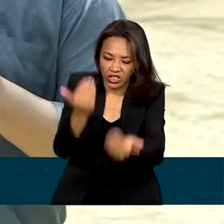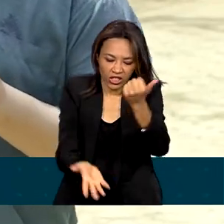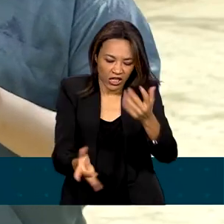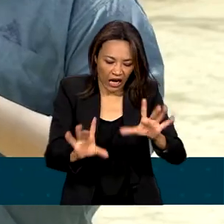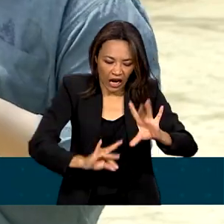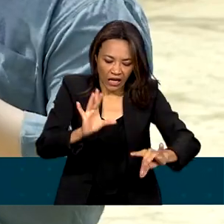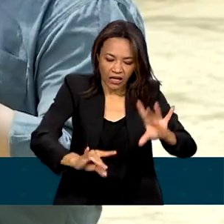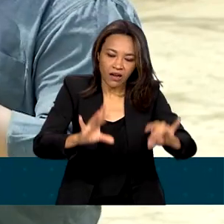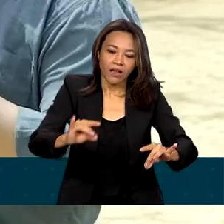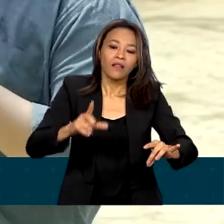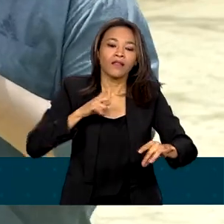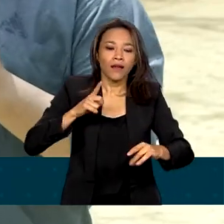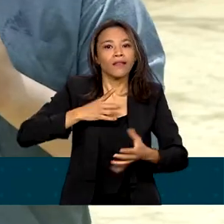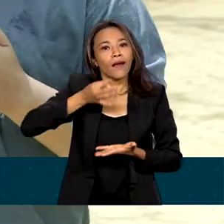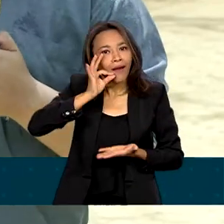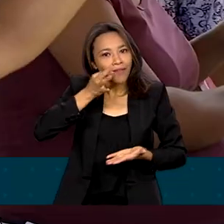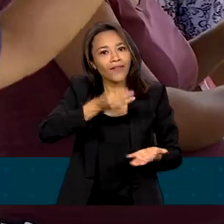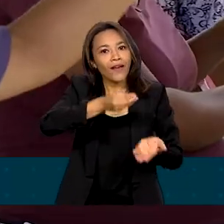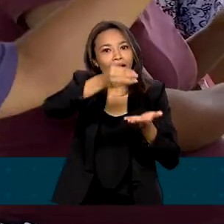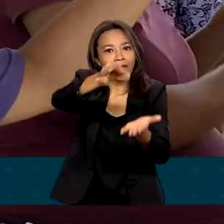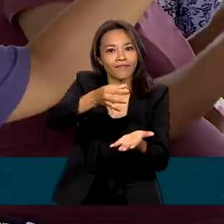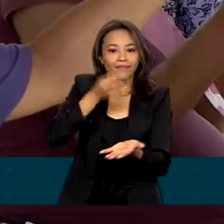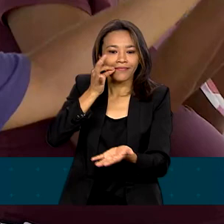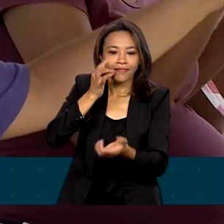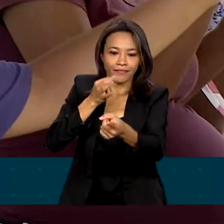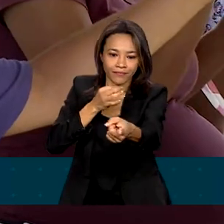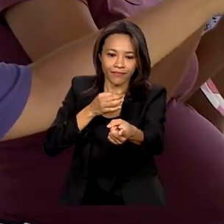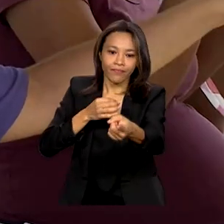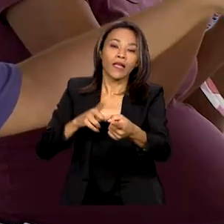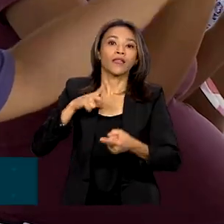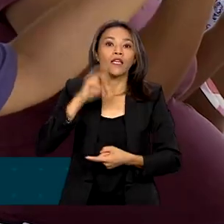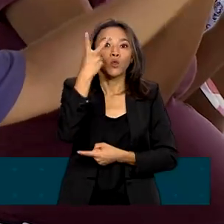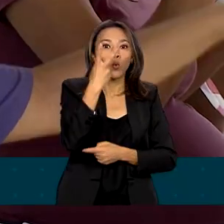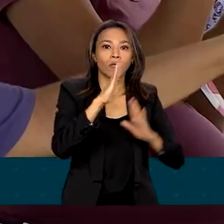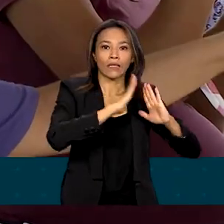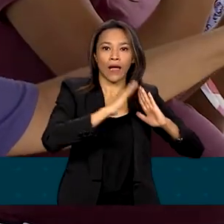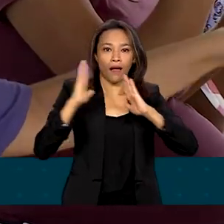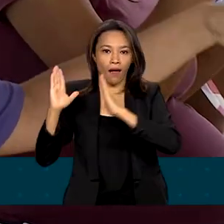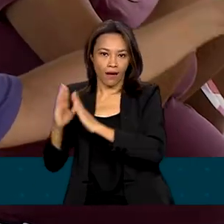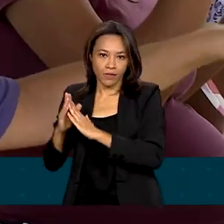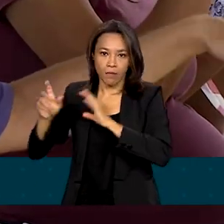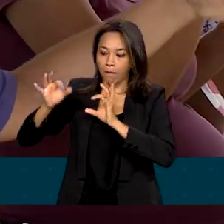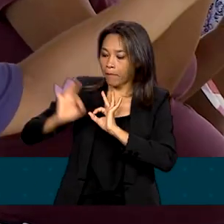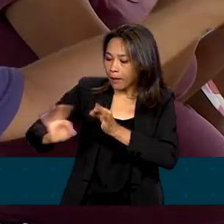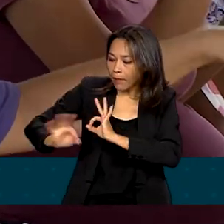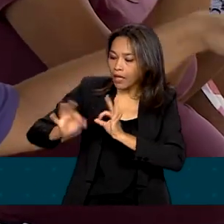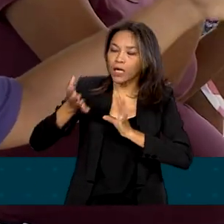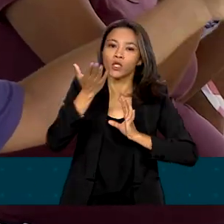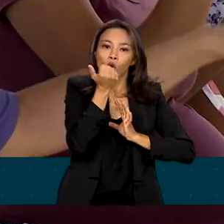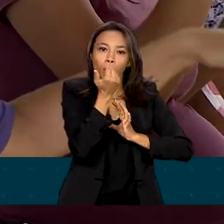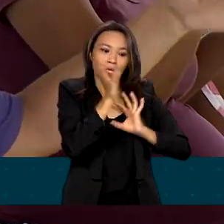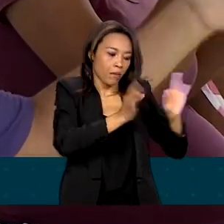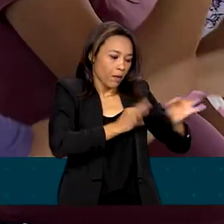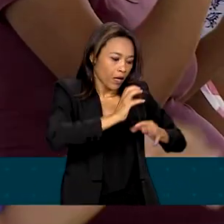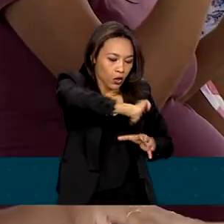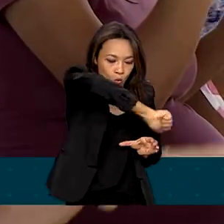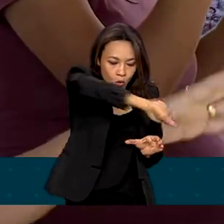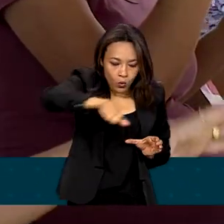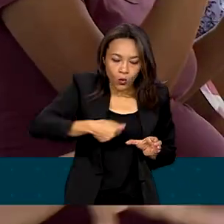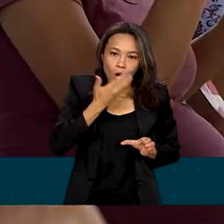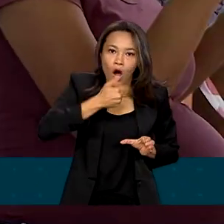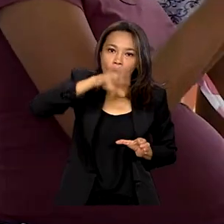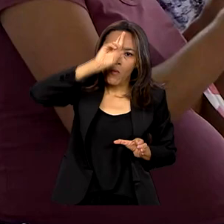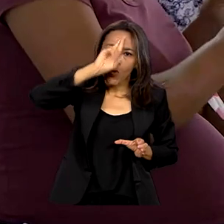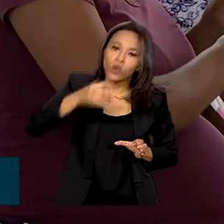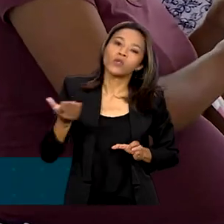tem até café da manhã duas casas que estão fazendo os alimentos o preparo das marmitas para o almoço e para a janta